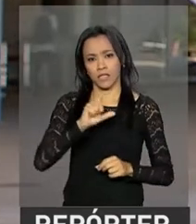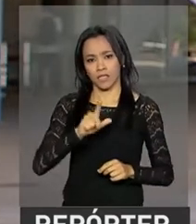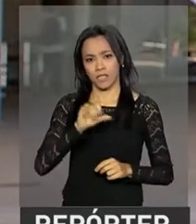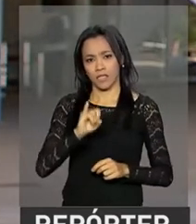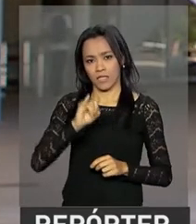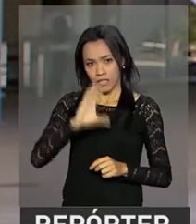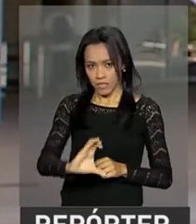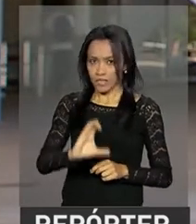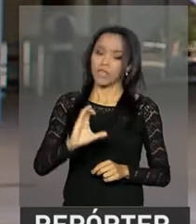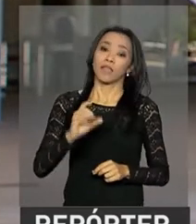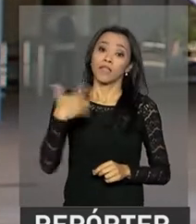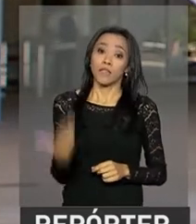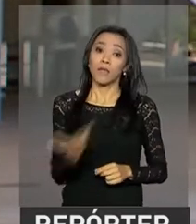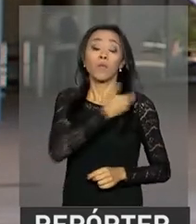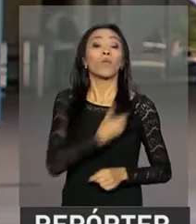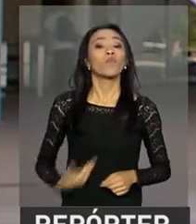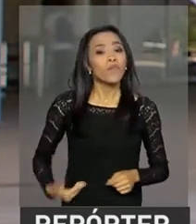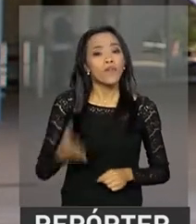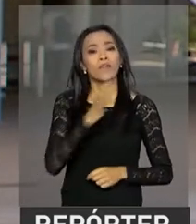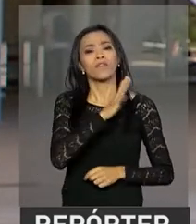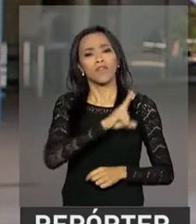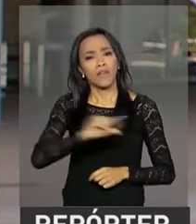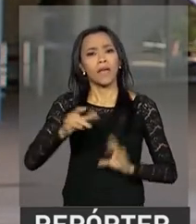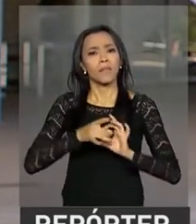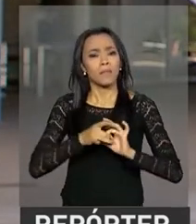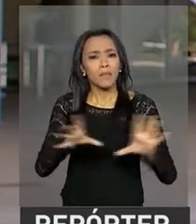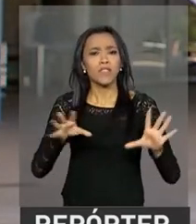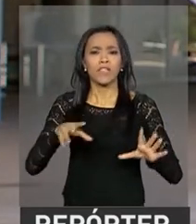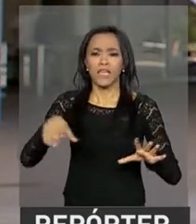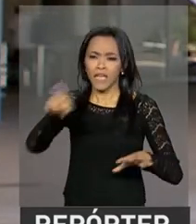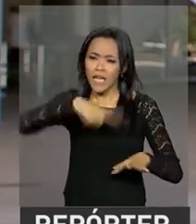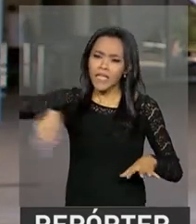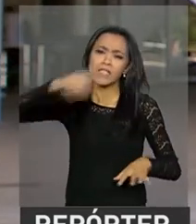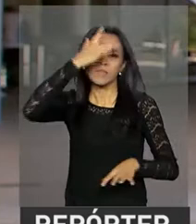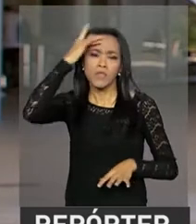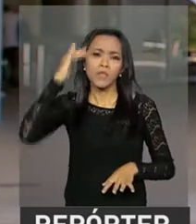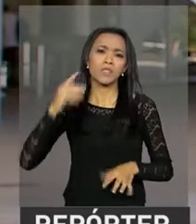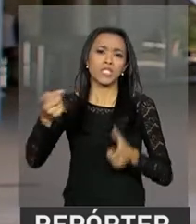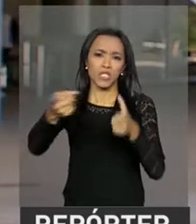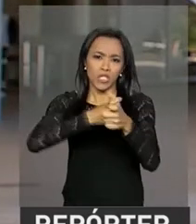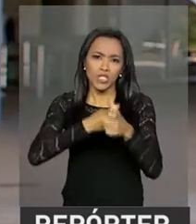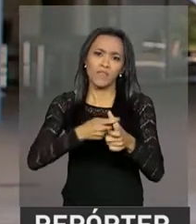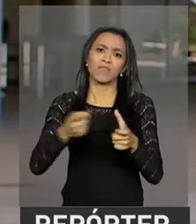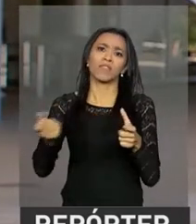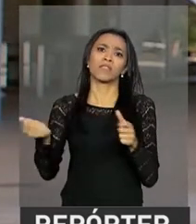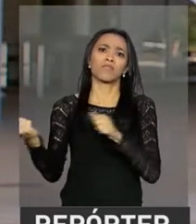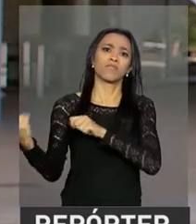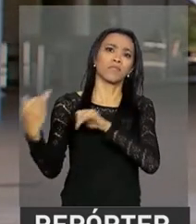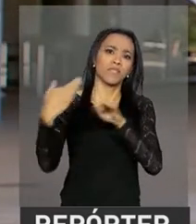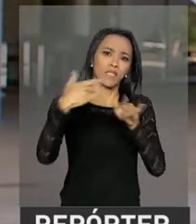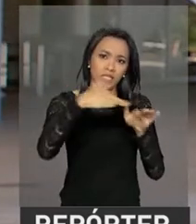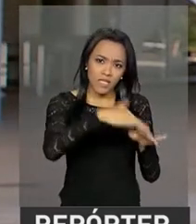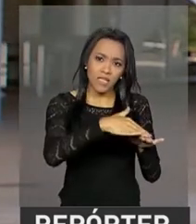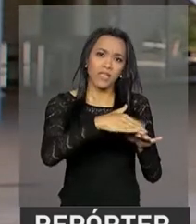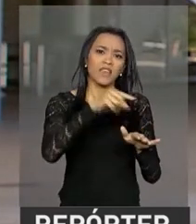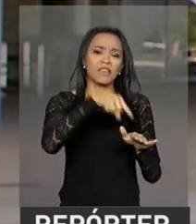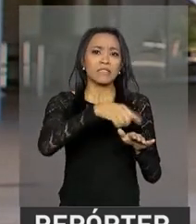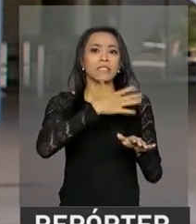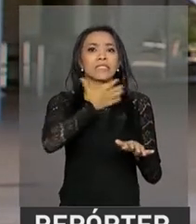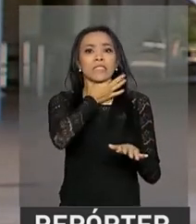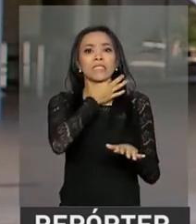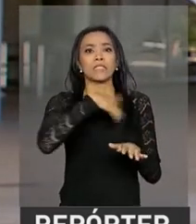aí que muita gente, que esse público migre, quem tem dívidas, migre de dívidas mais caras para dívidas mais